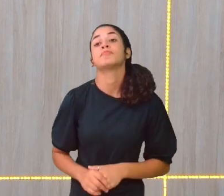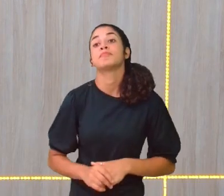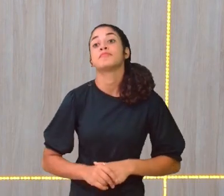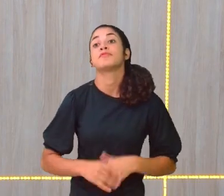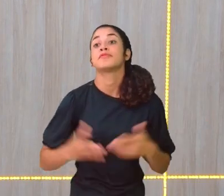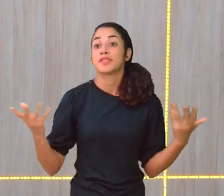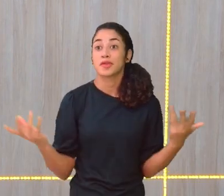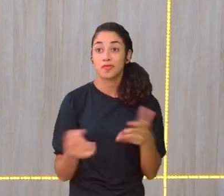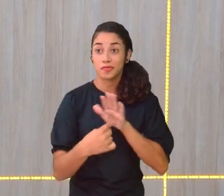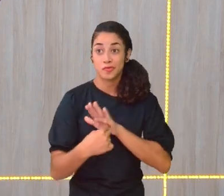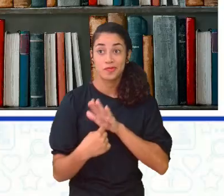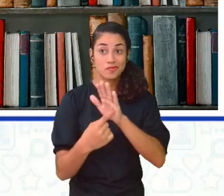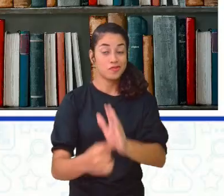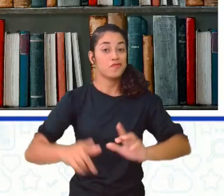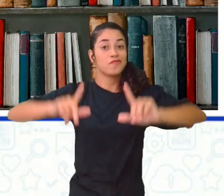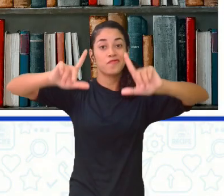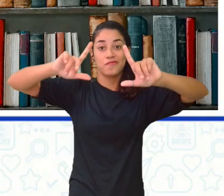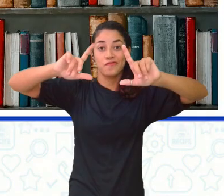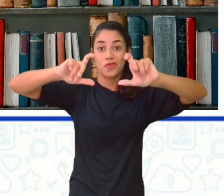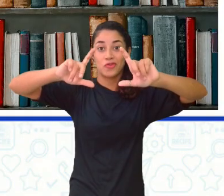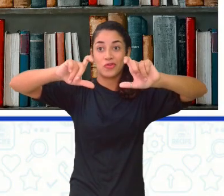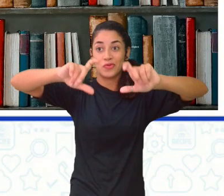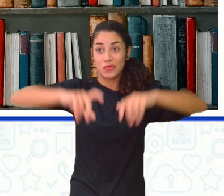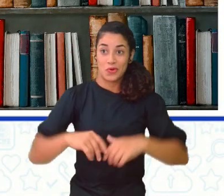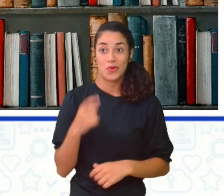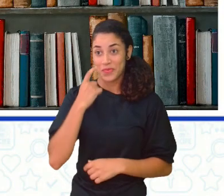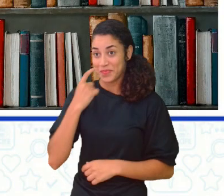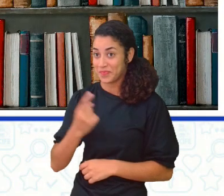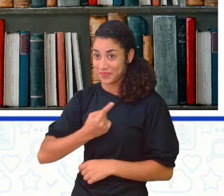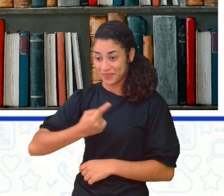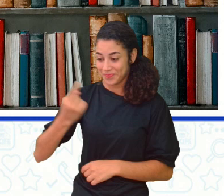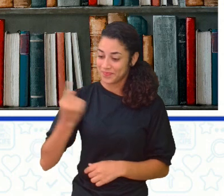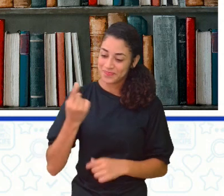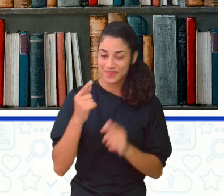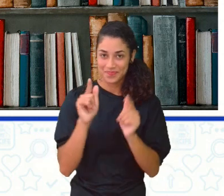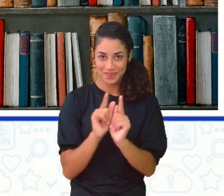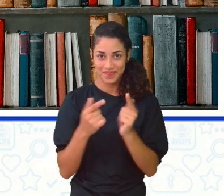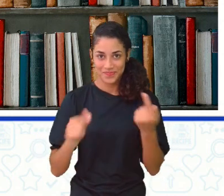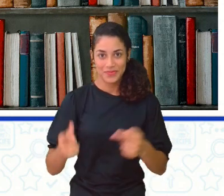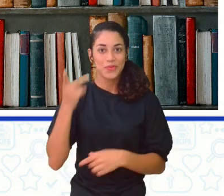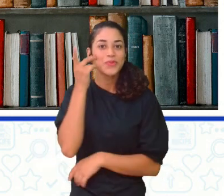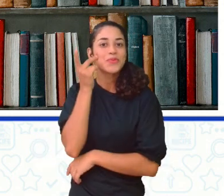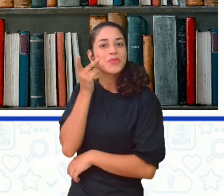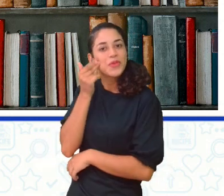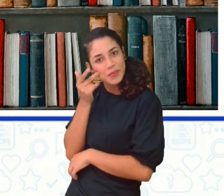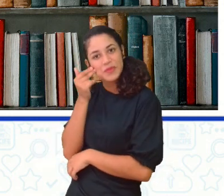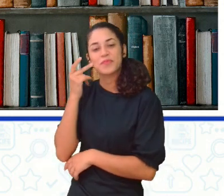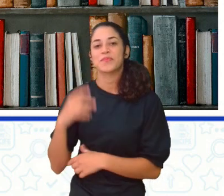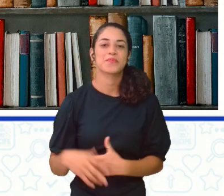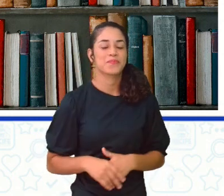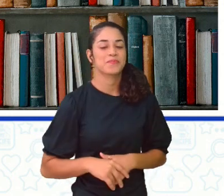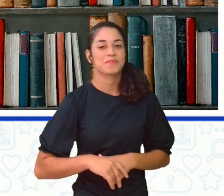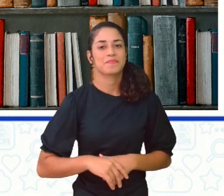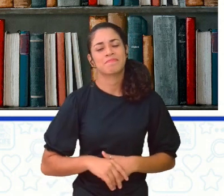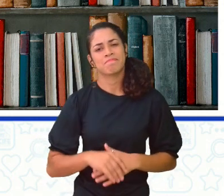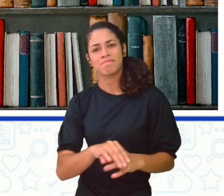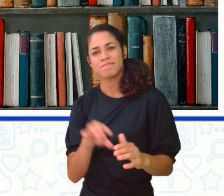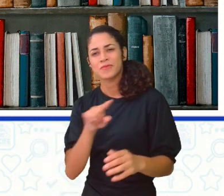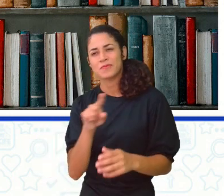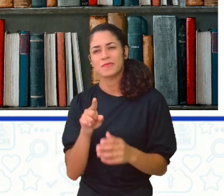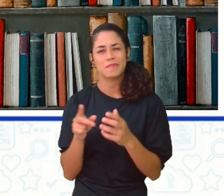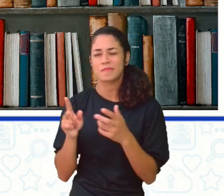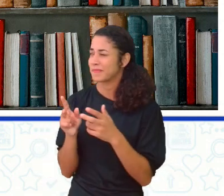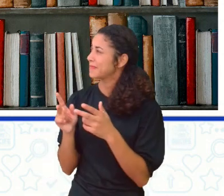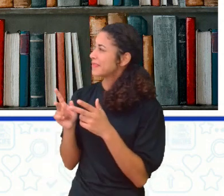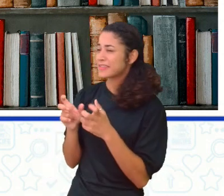Então, eu trouxe a foto aqui para vocês, não é? Dessa primeira gramática normativa, pessoal. E aí vocês